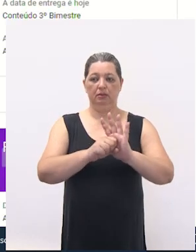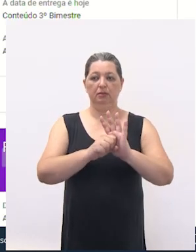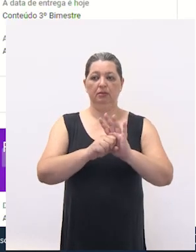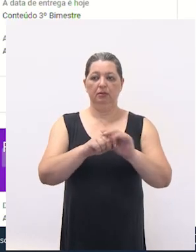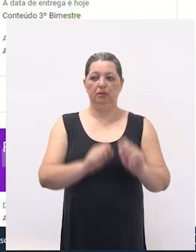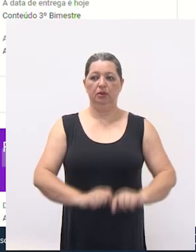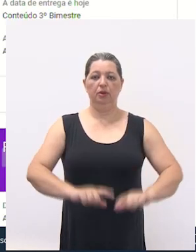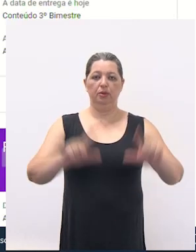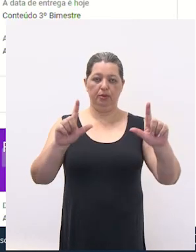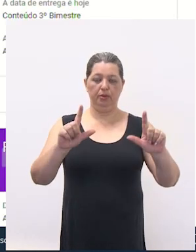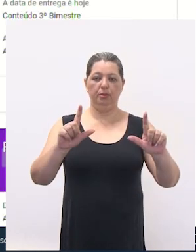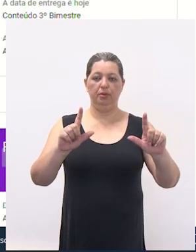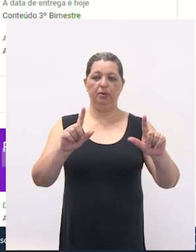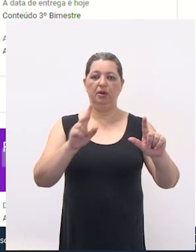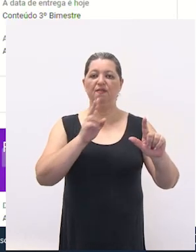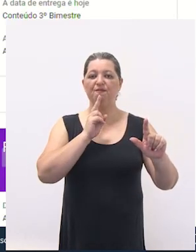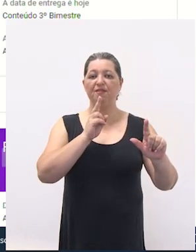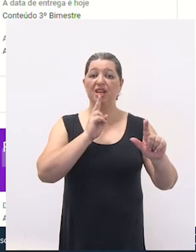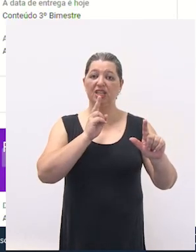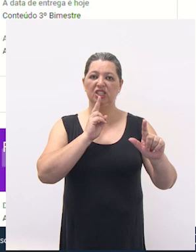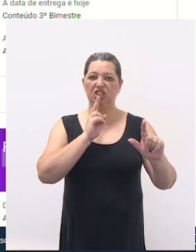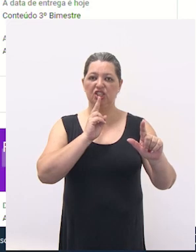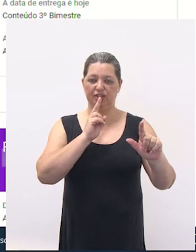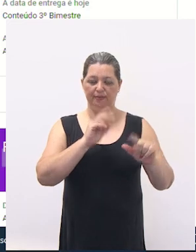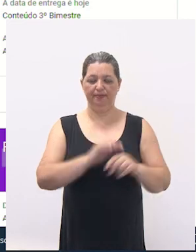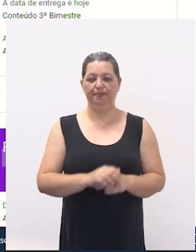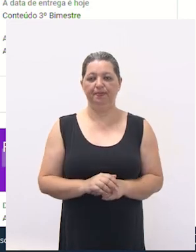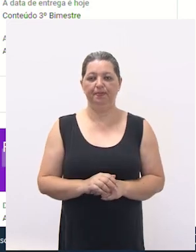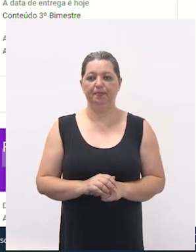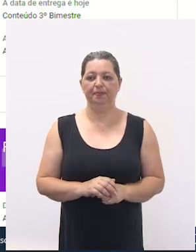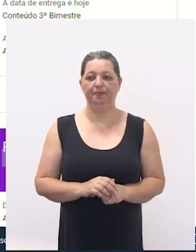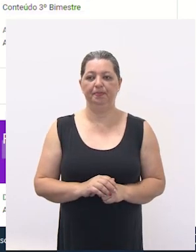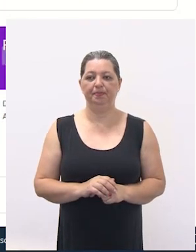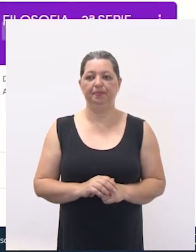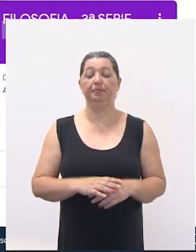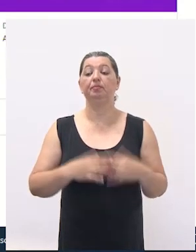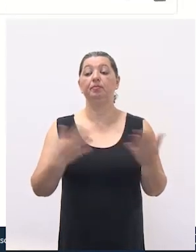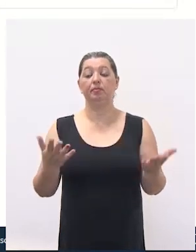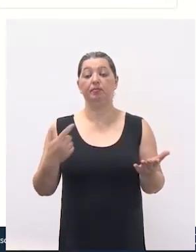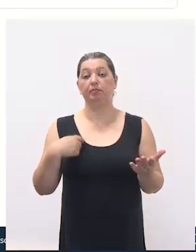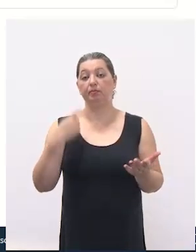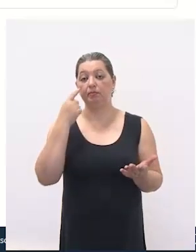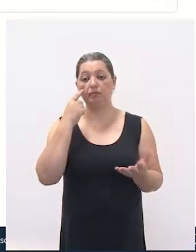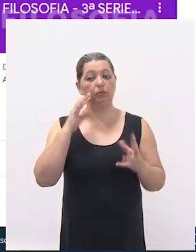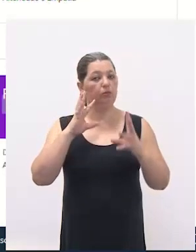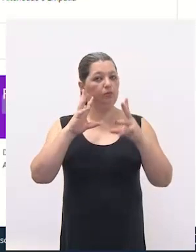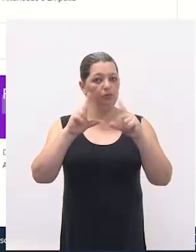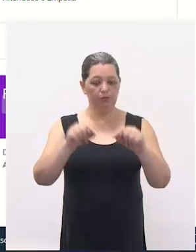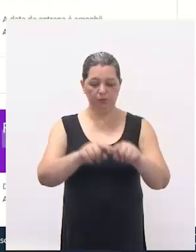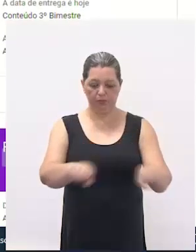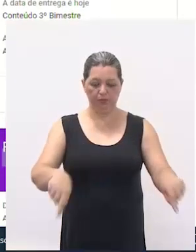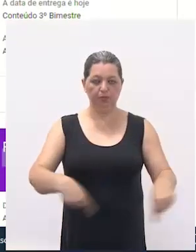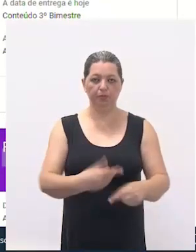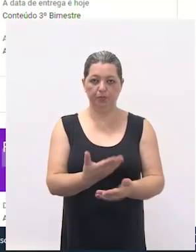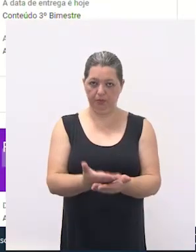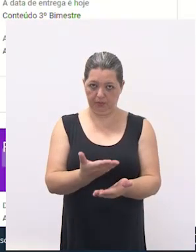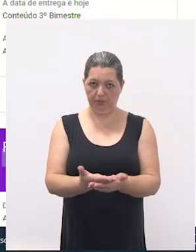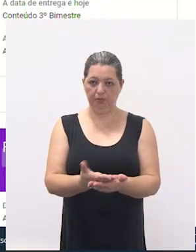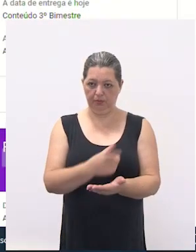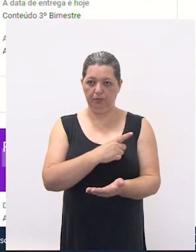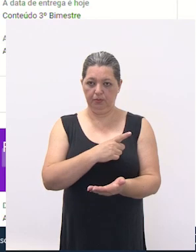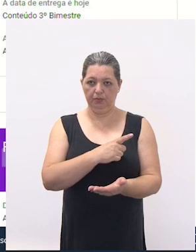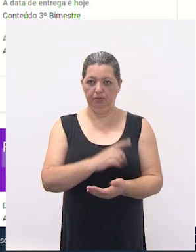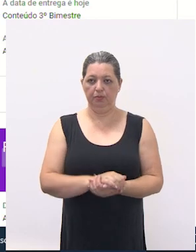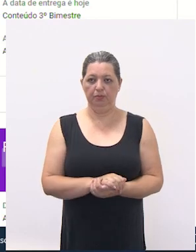lousa verdinha, né? Para os saudosistas, a lousa verdinha. Pessoal, aqui estão todas as salas que eu